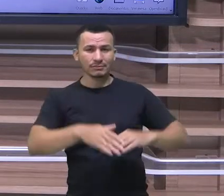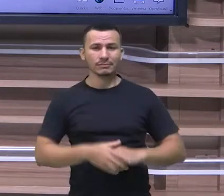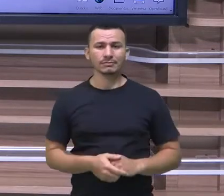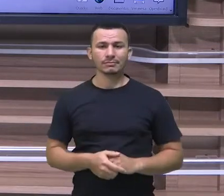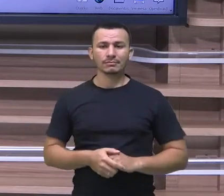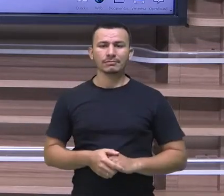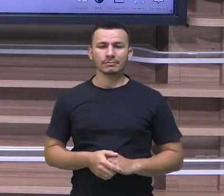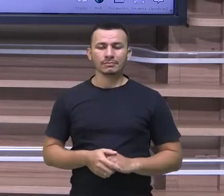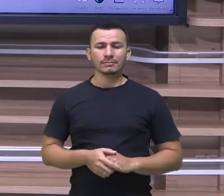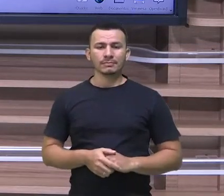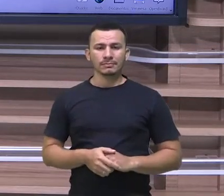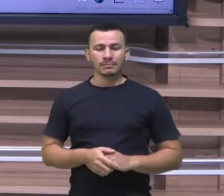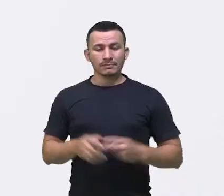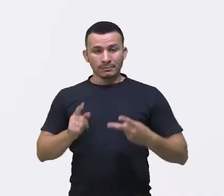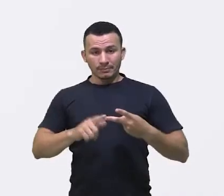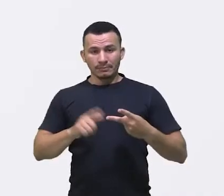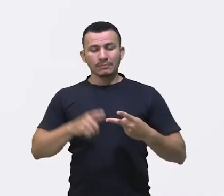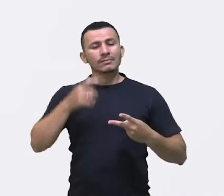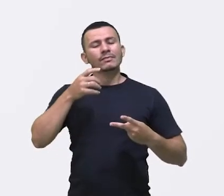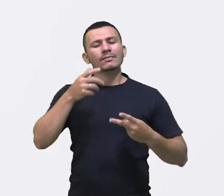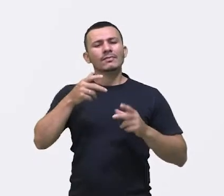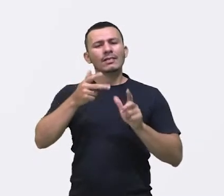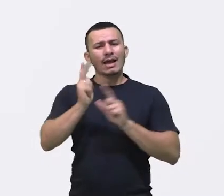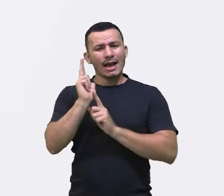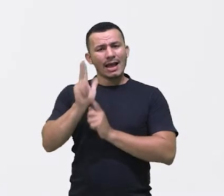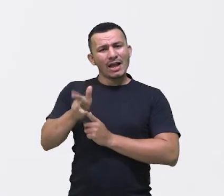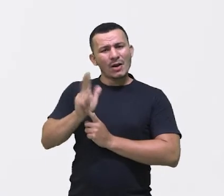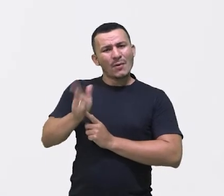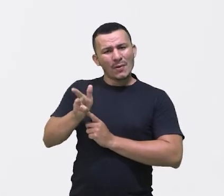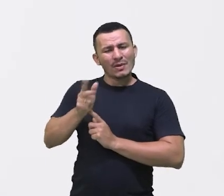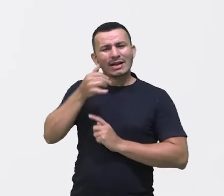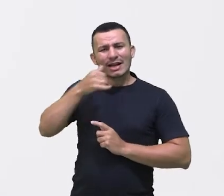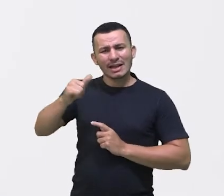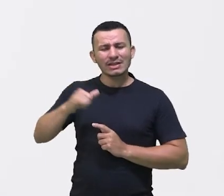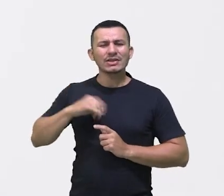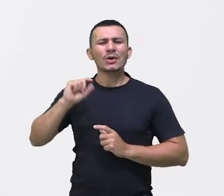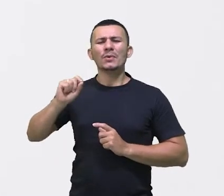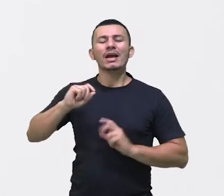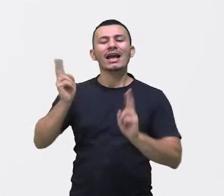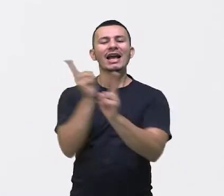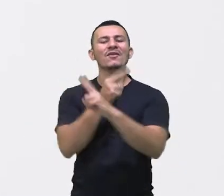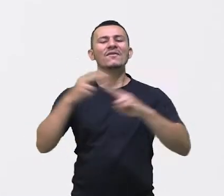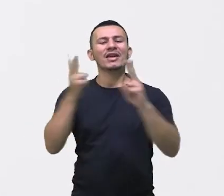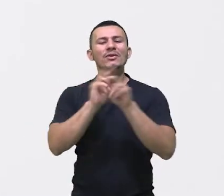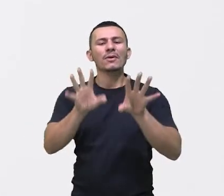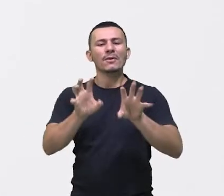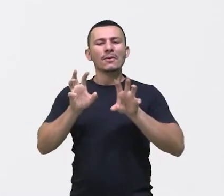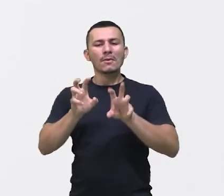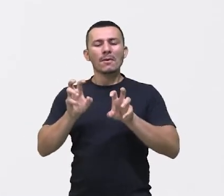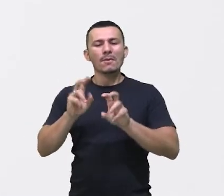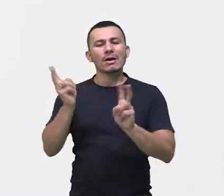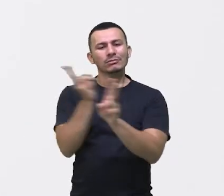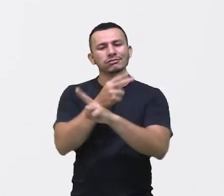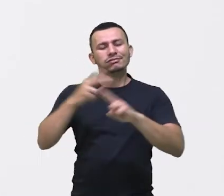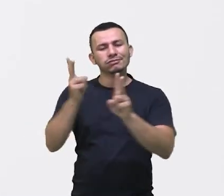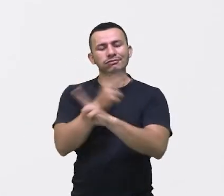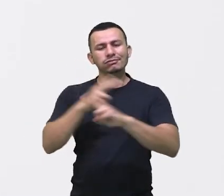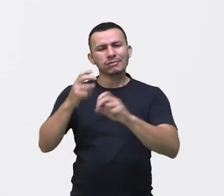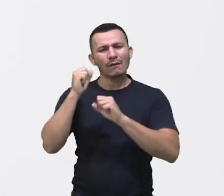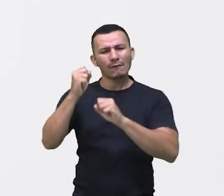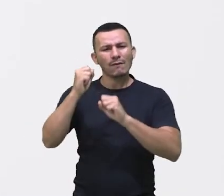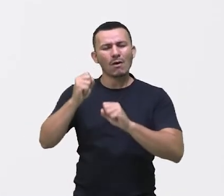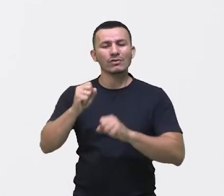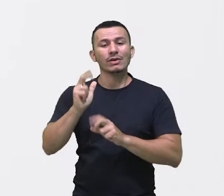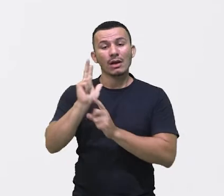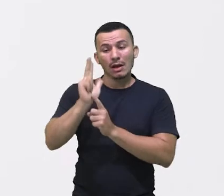nós temos a energia eólica, que é a produzida pelos ventos. Então, a energia é gerada pela força dos ventos captada pelas